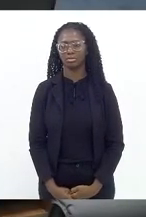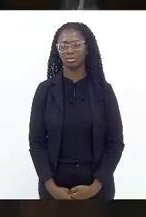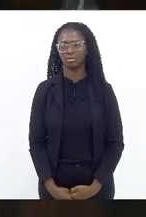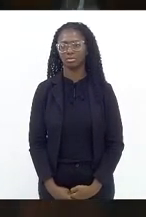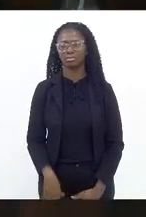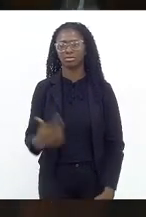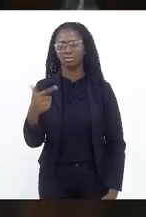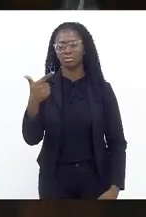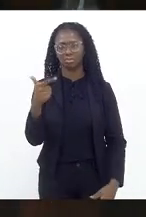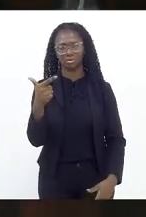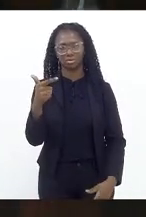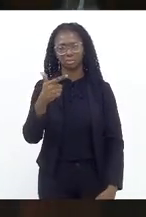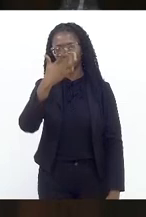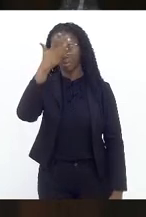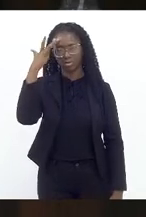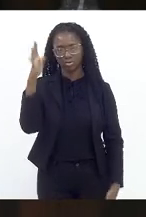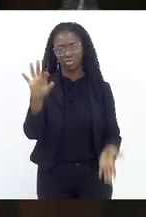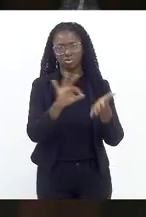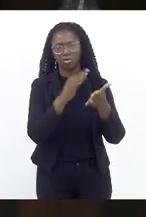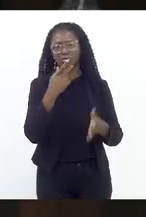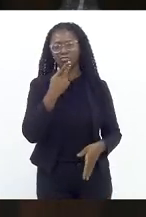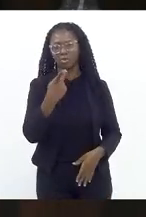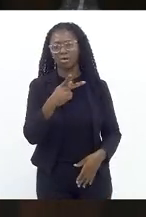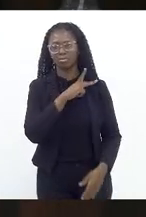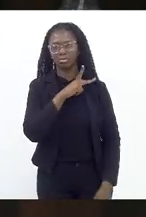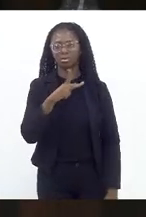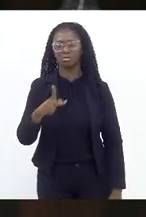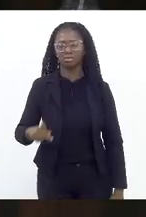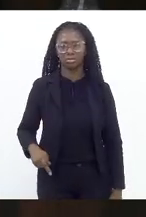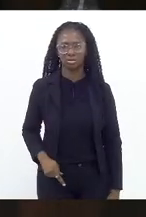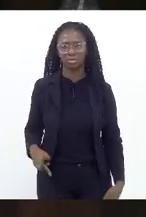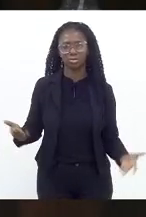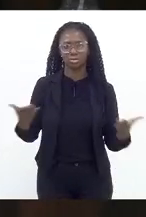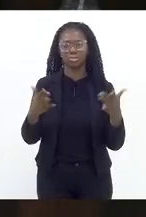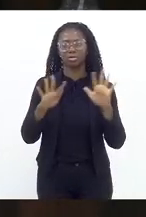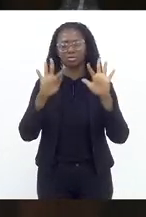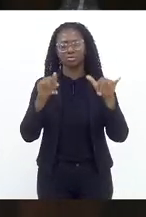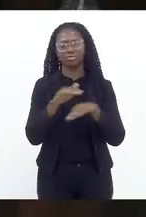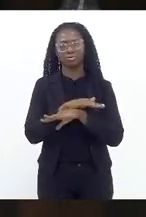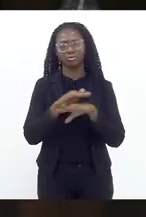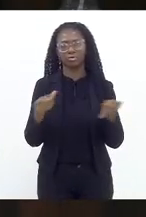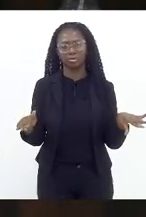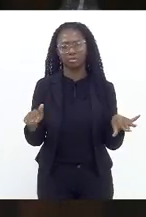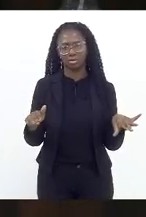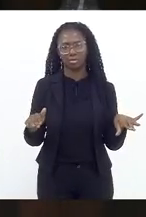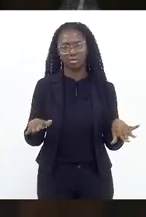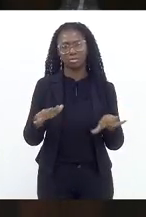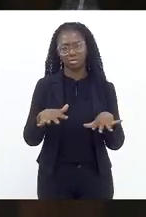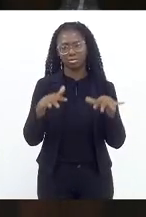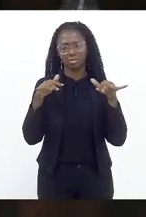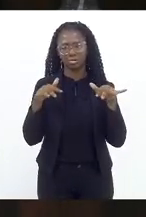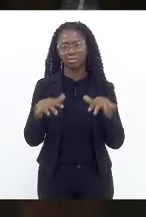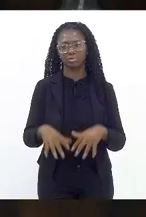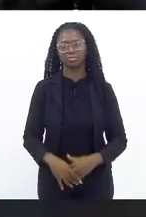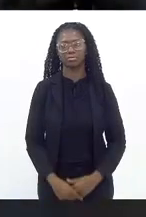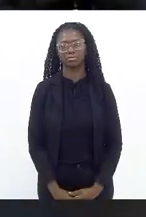Não havendo mais orador inscrito, a presidência encerra a presente sessão.